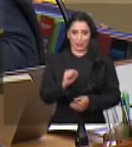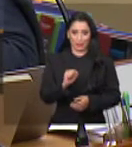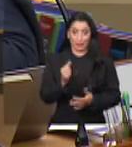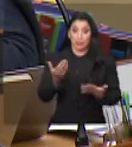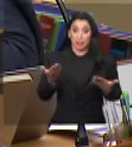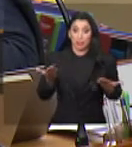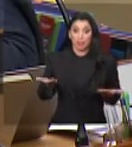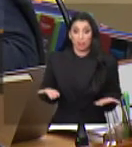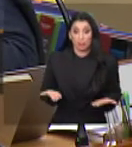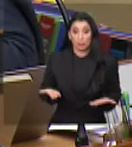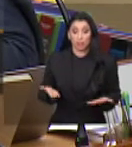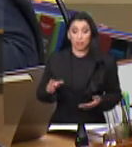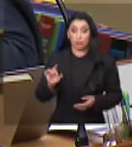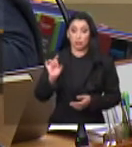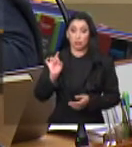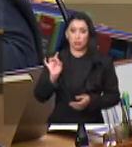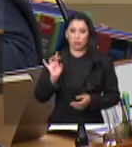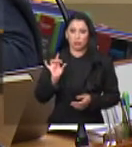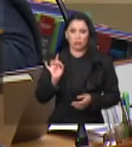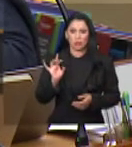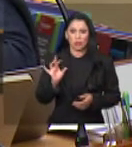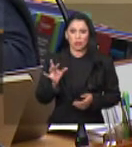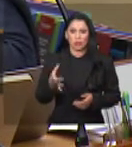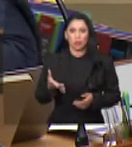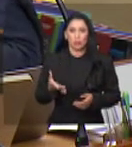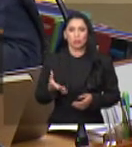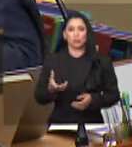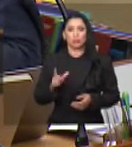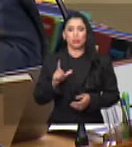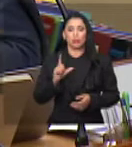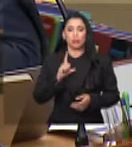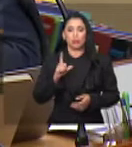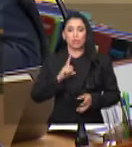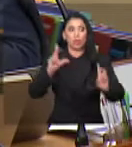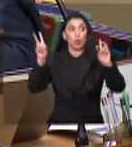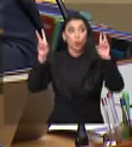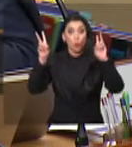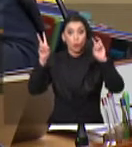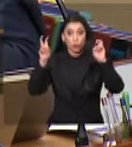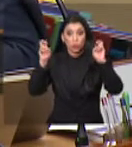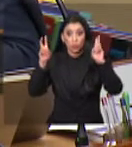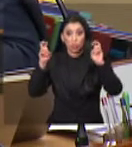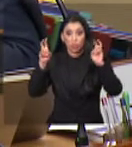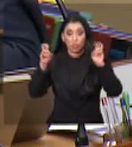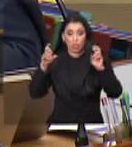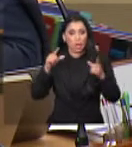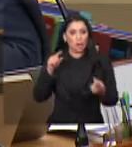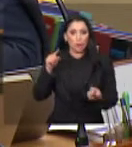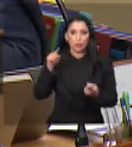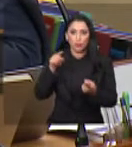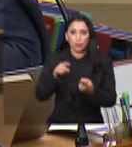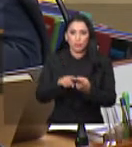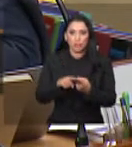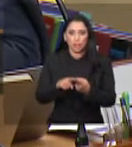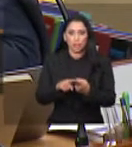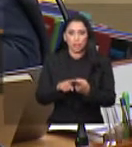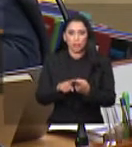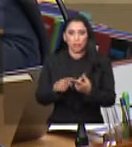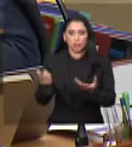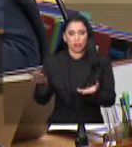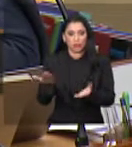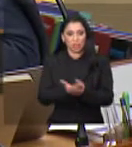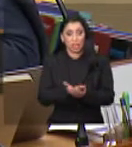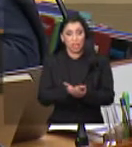Mendonça Ministro do STF a eventual pertinência temática do objeto da ação